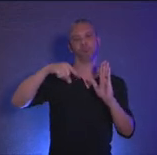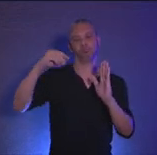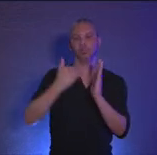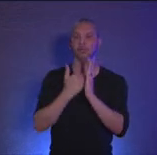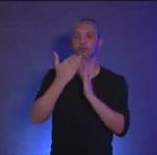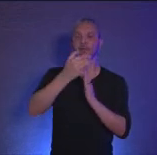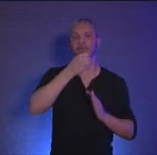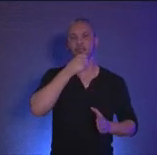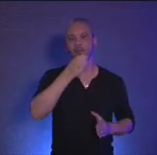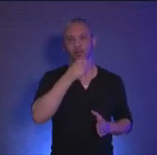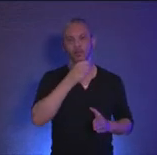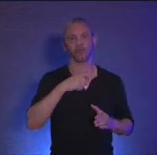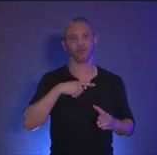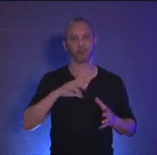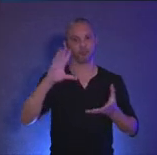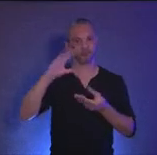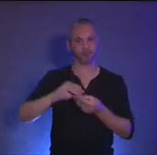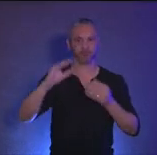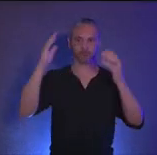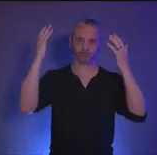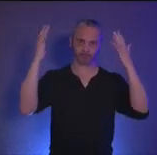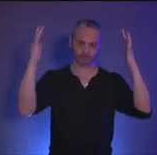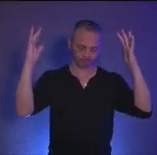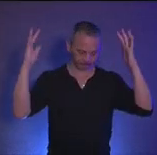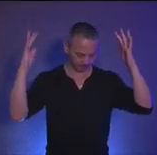mais reportagens em campo também. É isso. Obrigado.